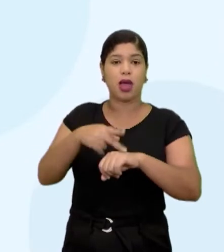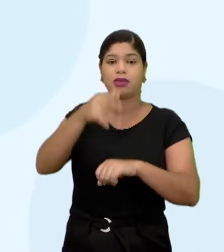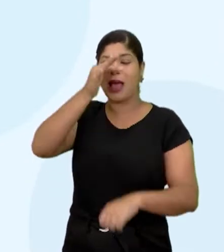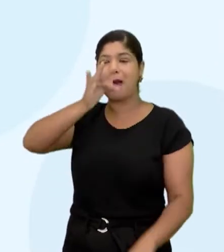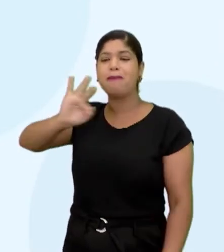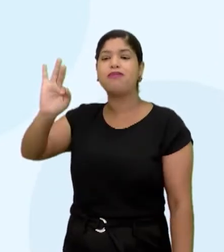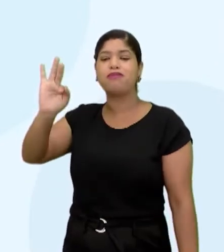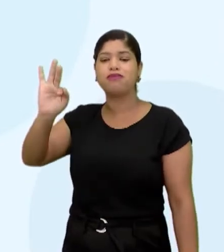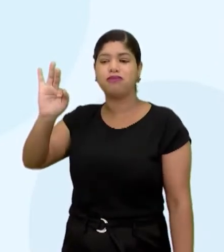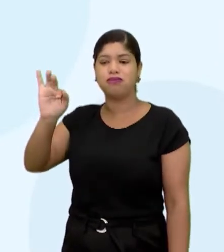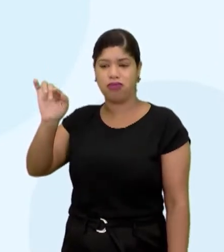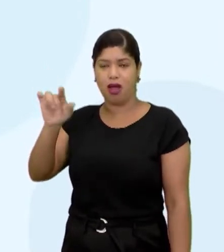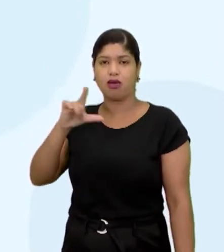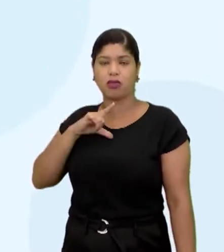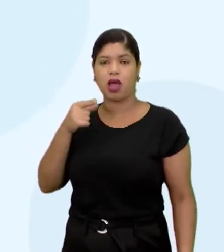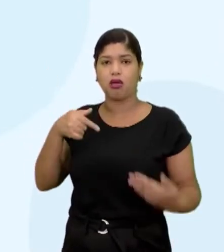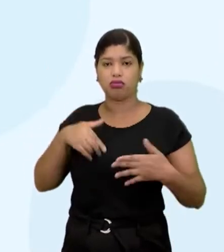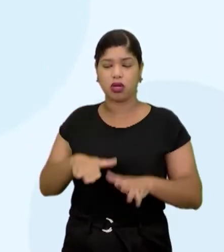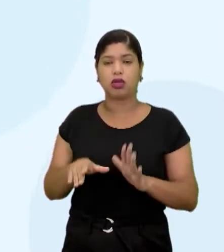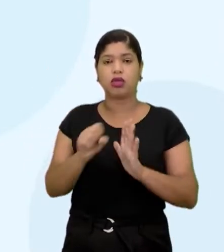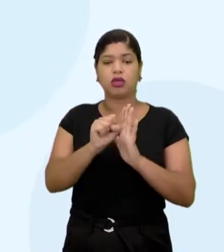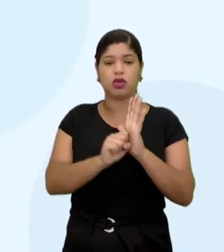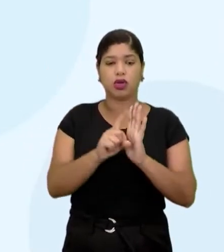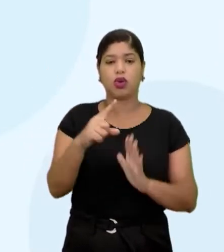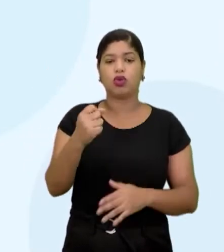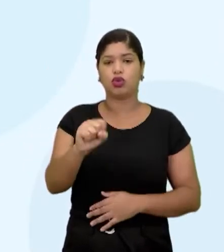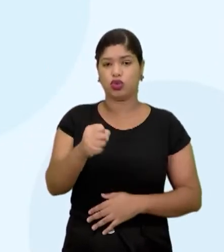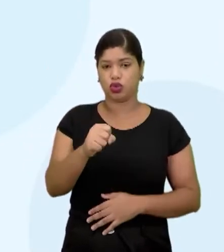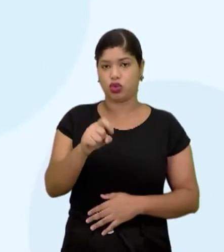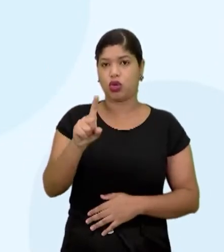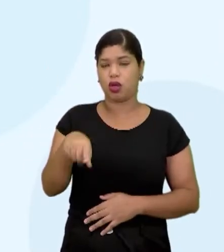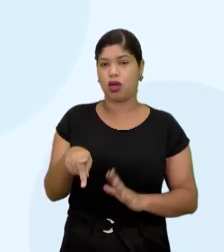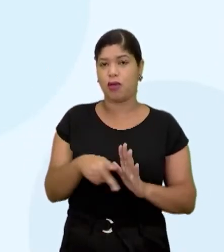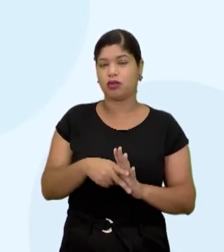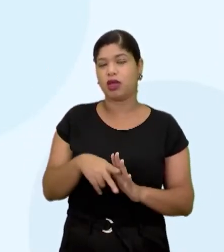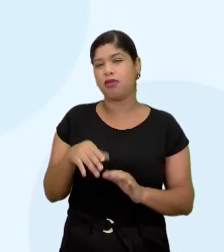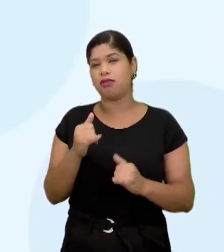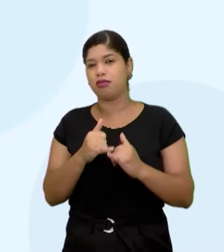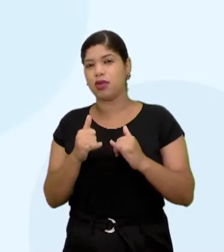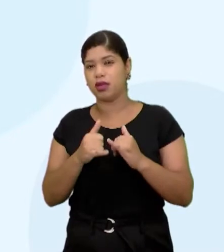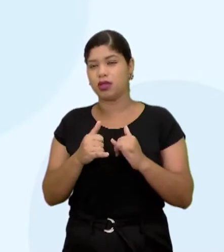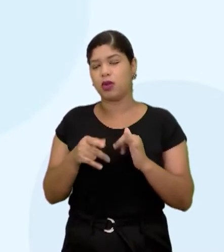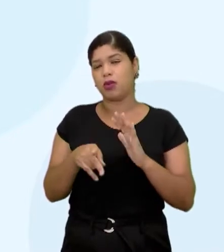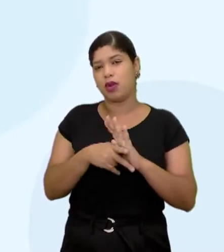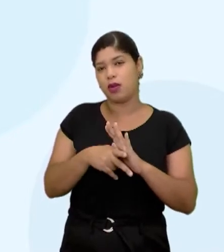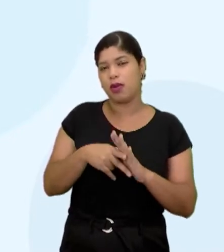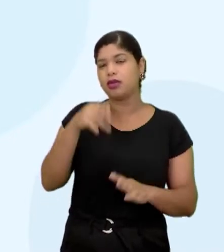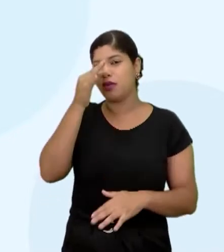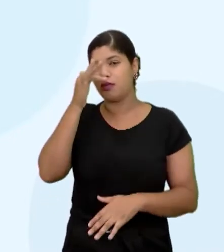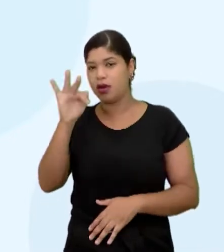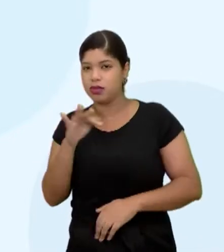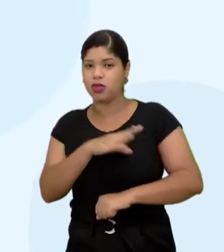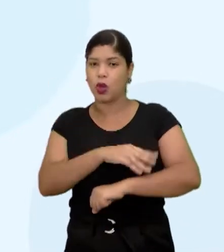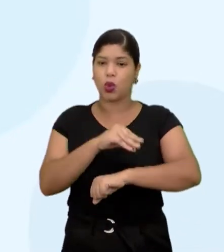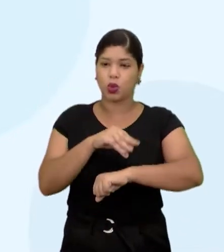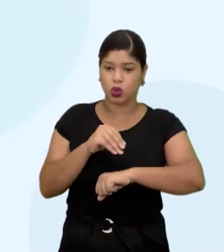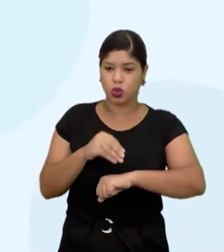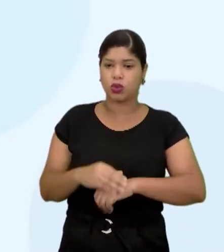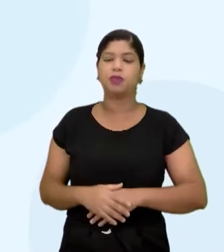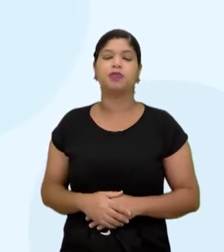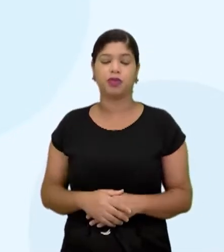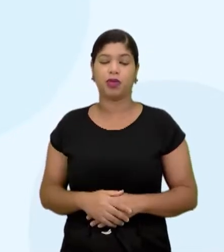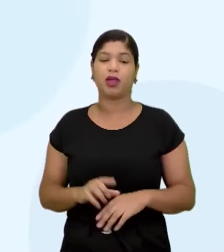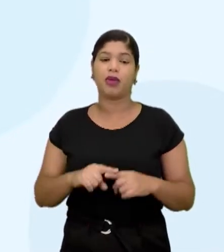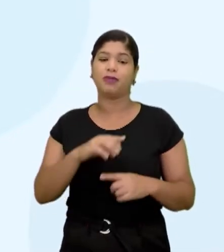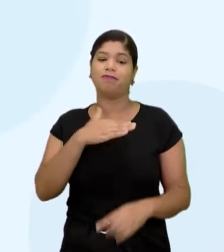né que nasce no século 18 ele é franco suíço ele nasce no século 18 no comecinho do 18